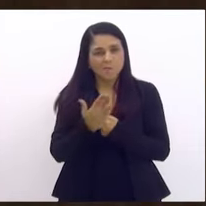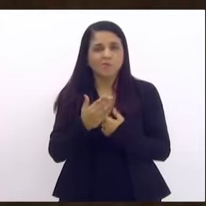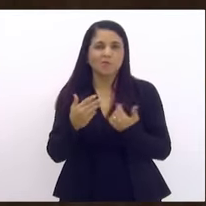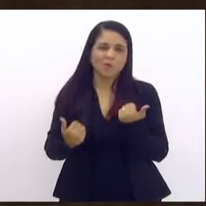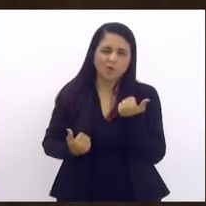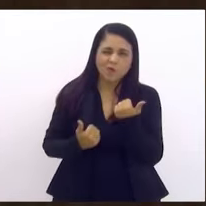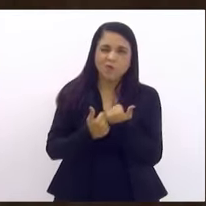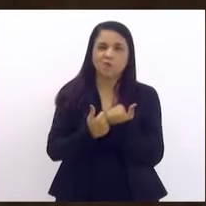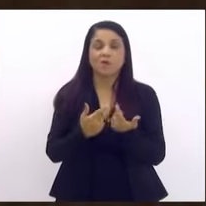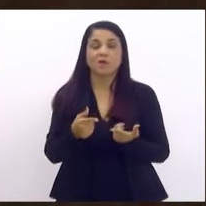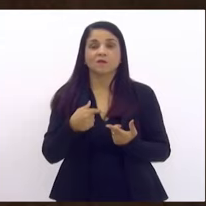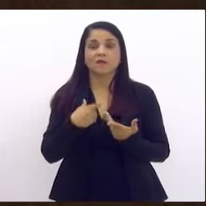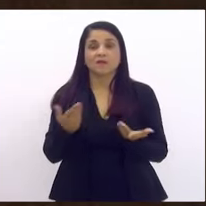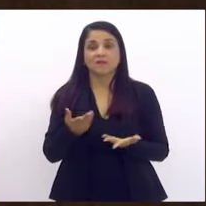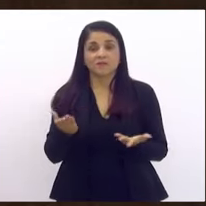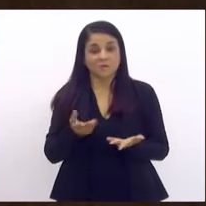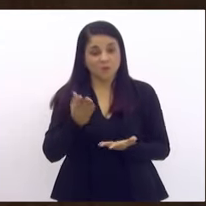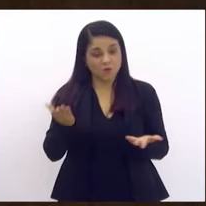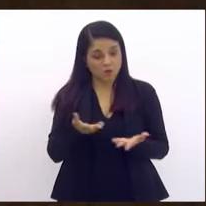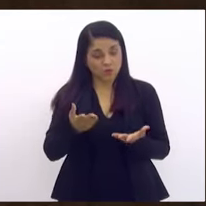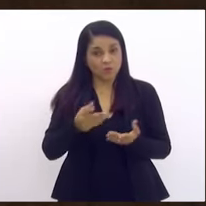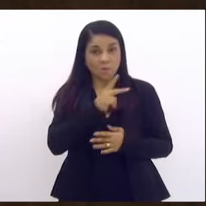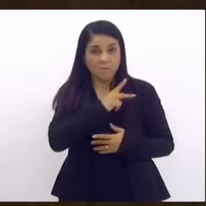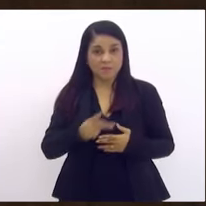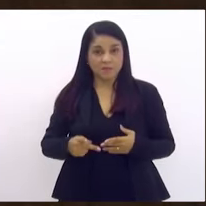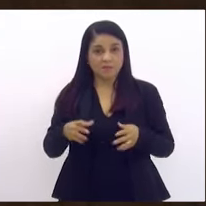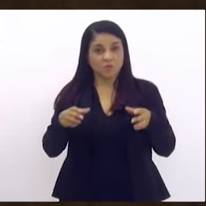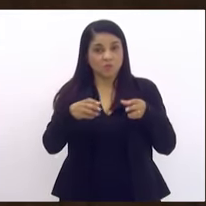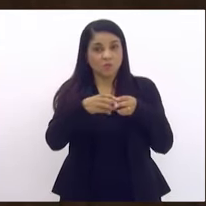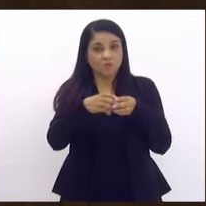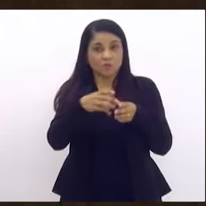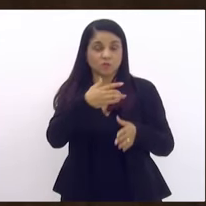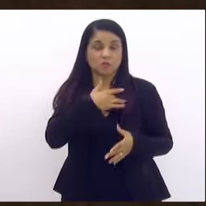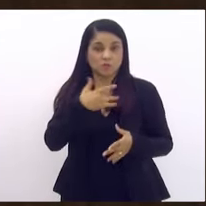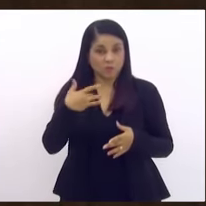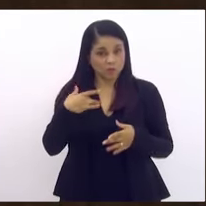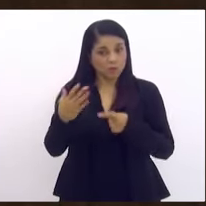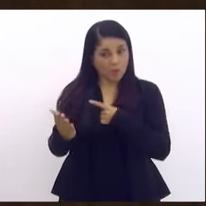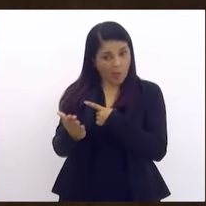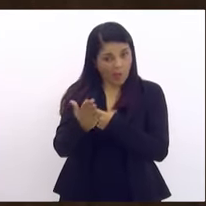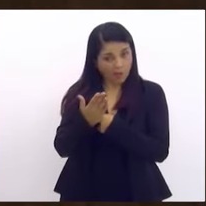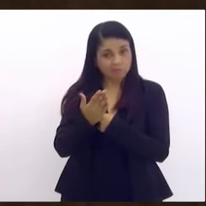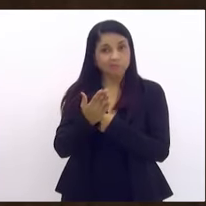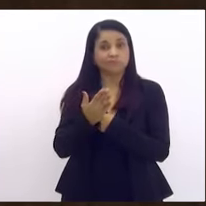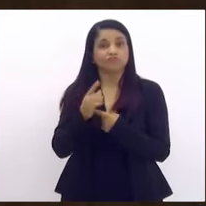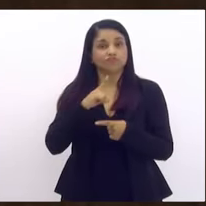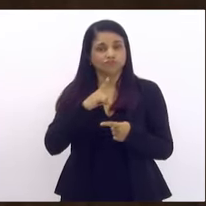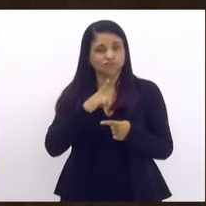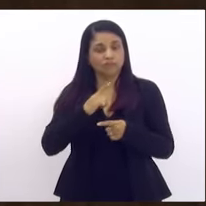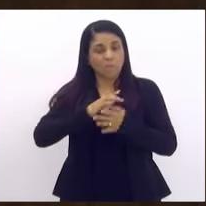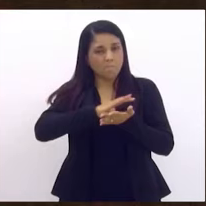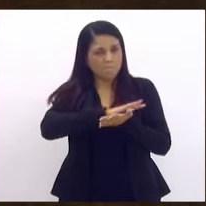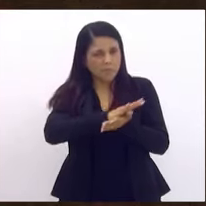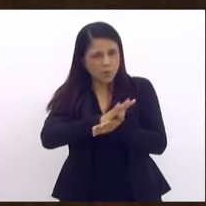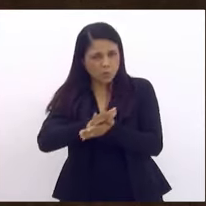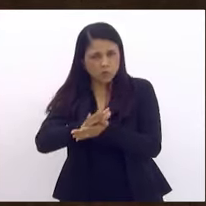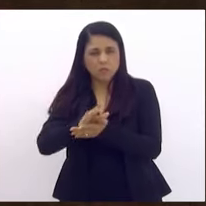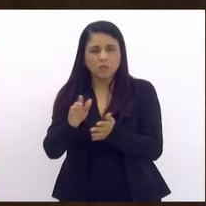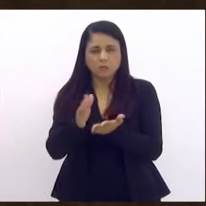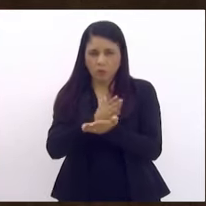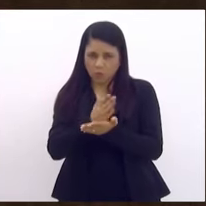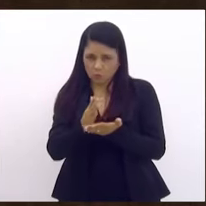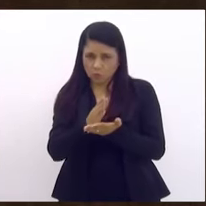aqui com o presidente da Comissão de saúde que também ajudou muito quando havia determinados preconceitos você